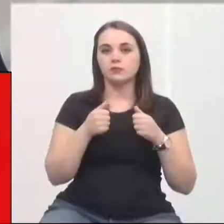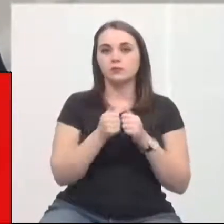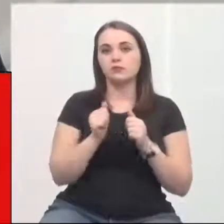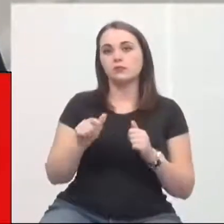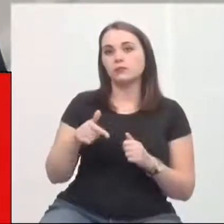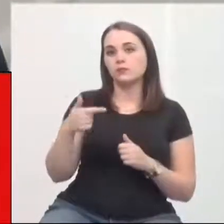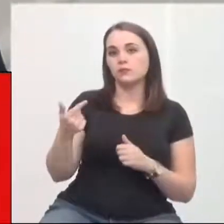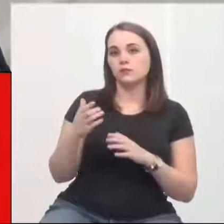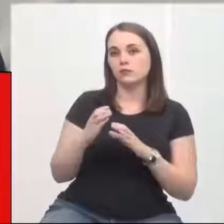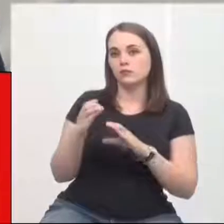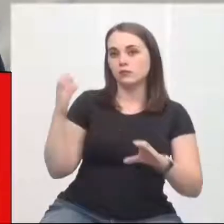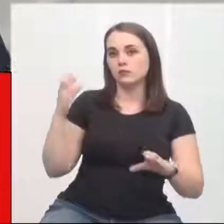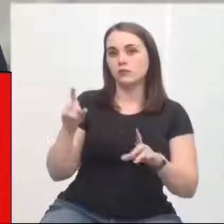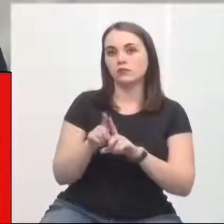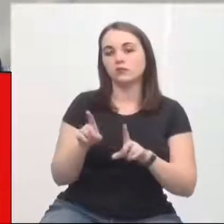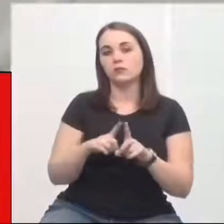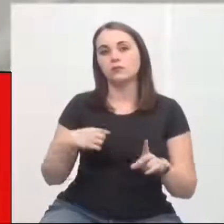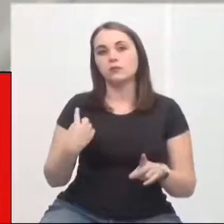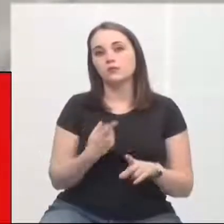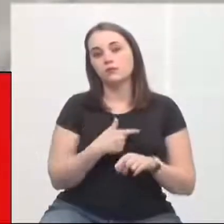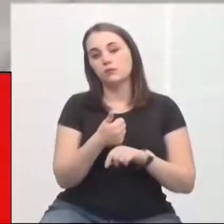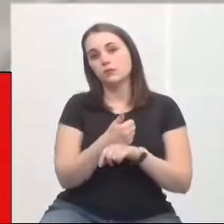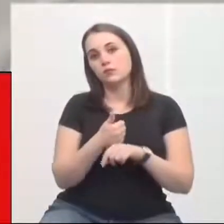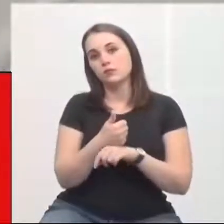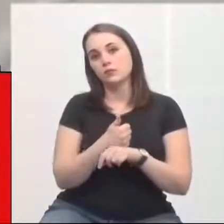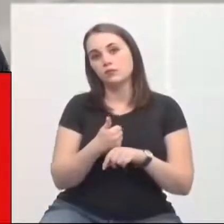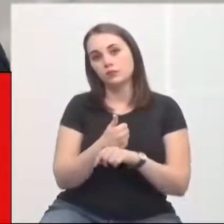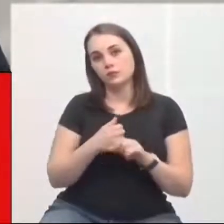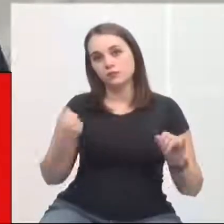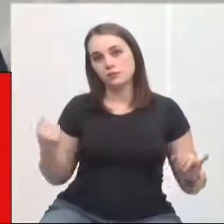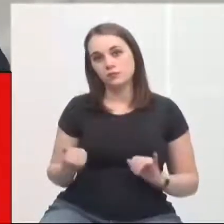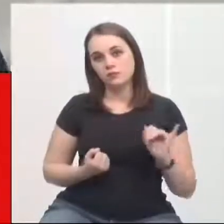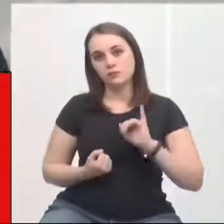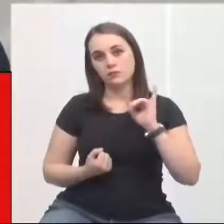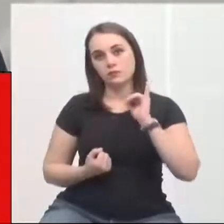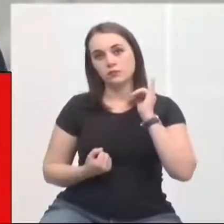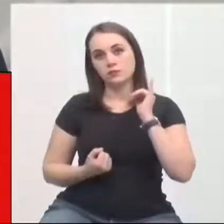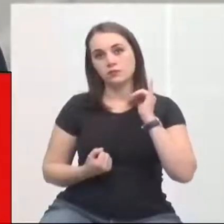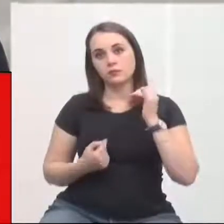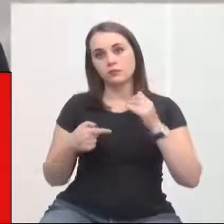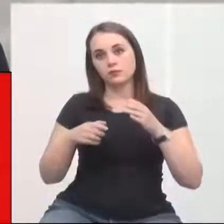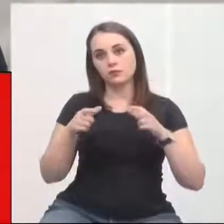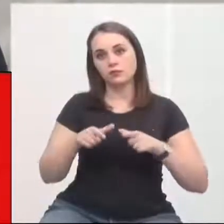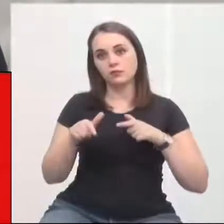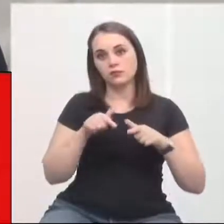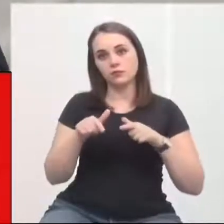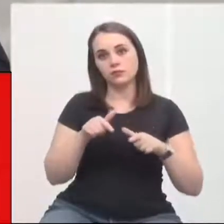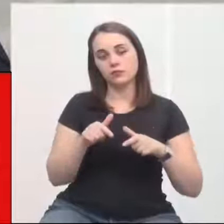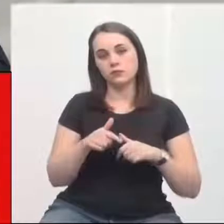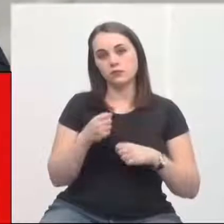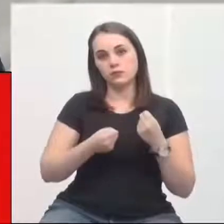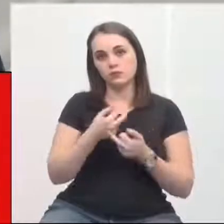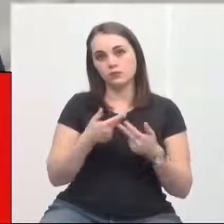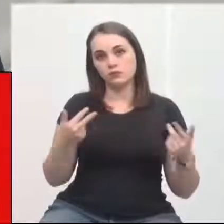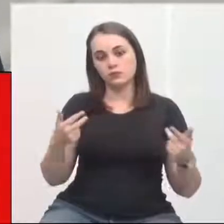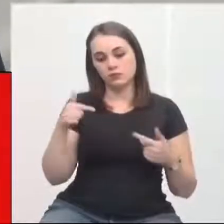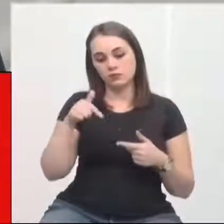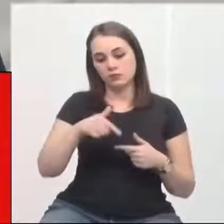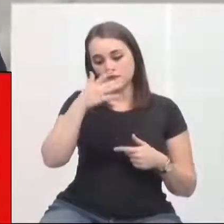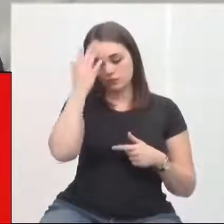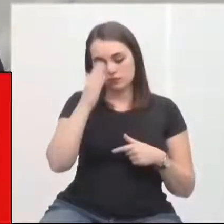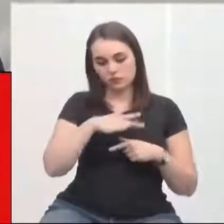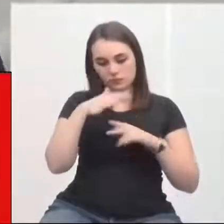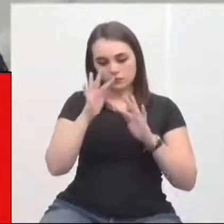outros engenheiros e também com os nossos funcionários, valorosos funcionários do pátio. Né, aquela pessoa mais humilde que está